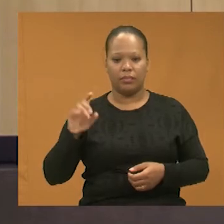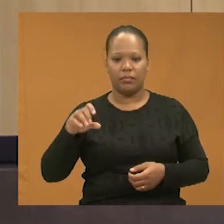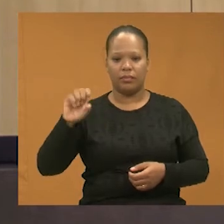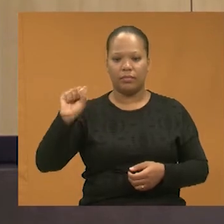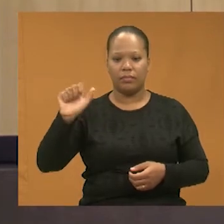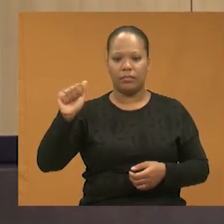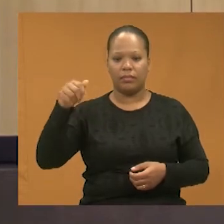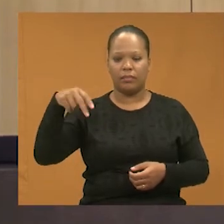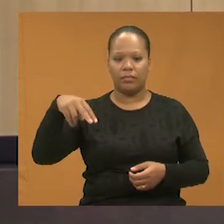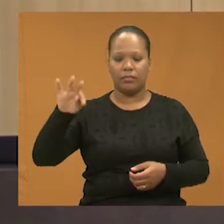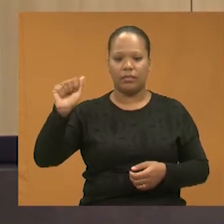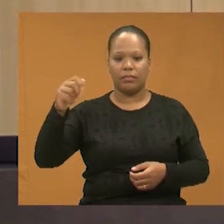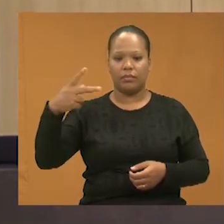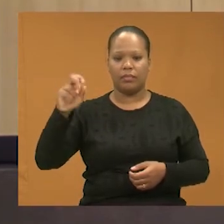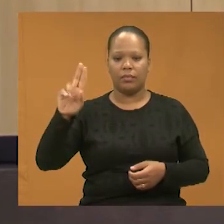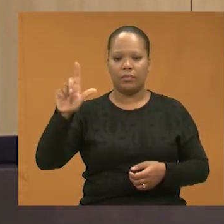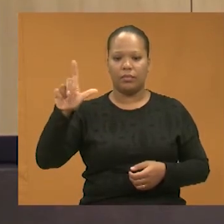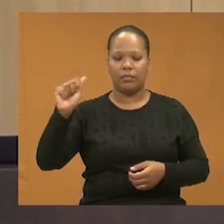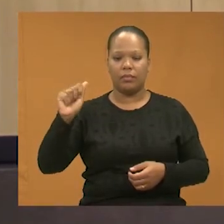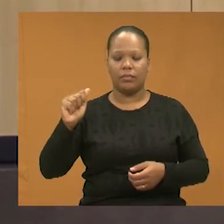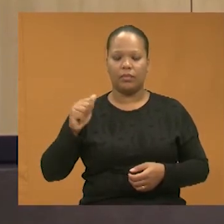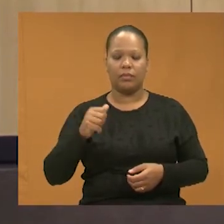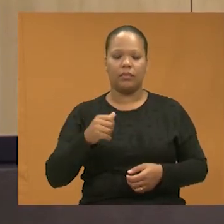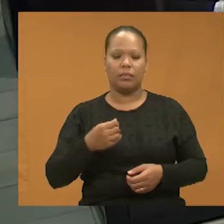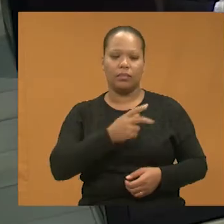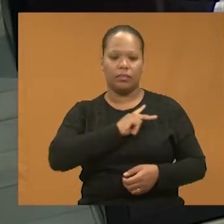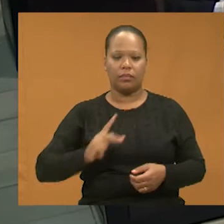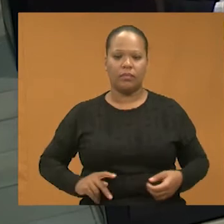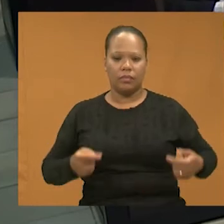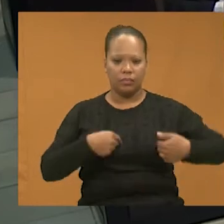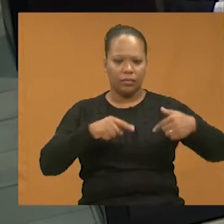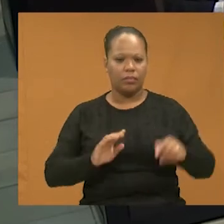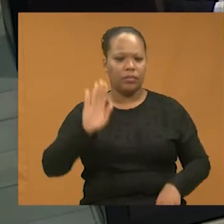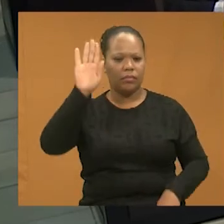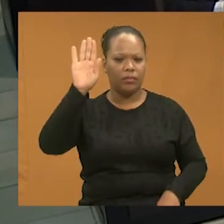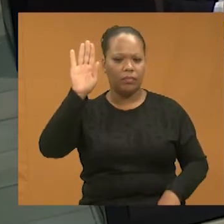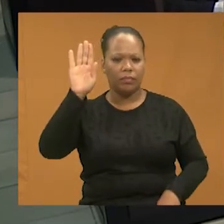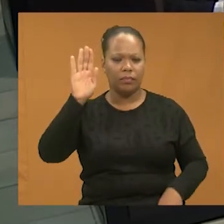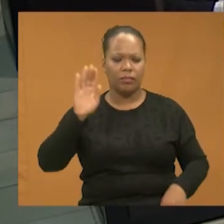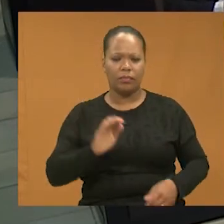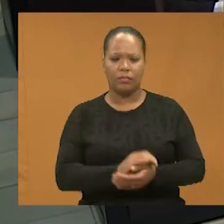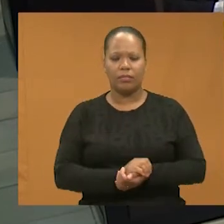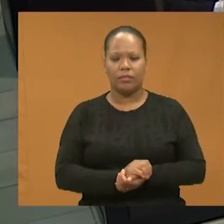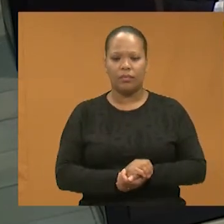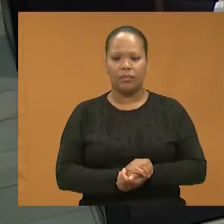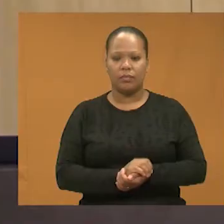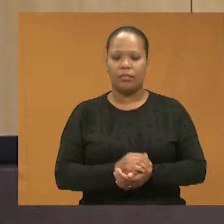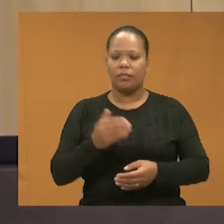Paula. Pedido de informações em votação. Os vereadores contrários se manifestem levantando o braço. Pedido de informações aprovado. Próximo pedido de